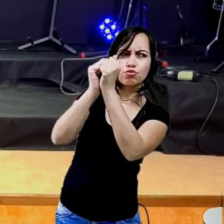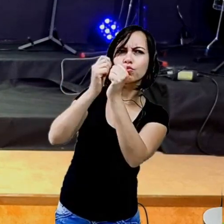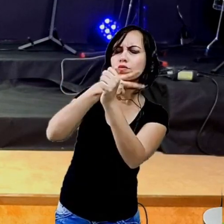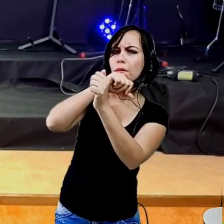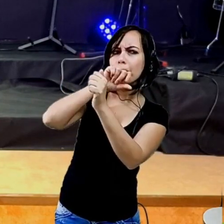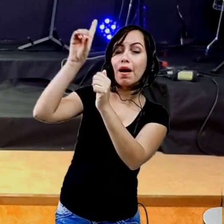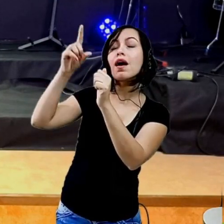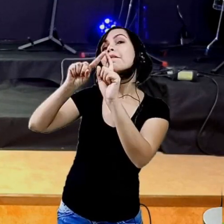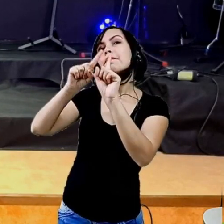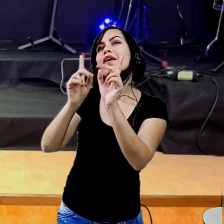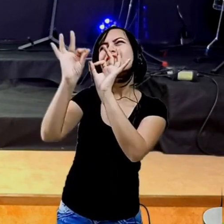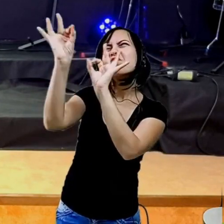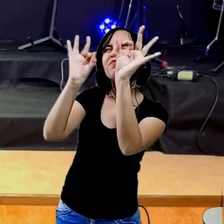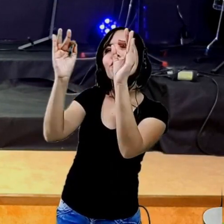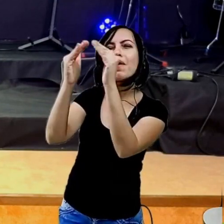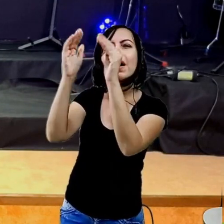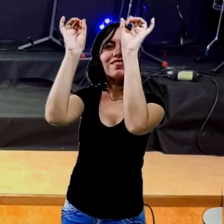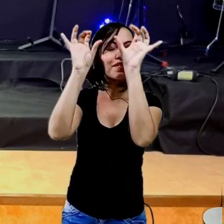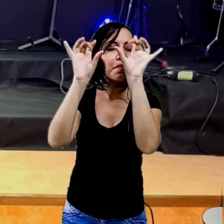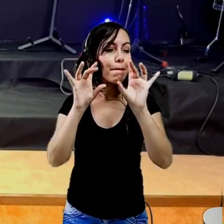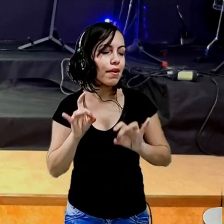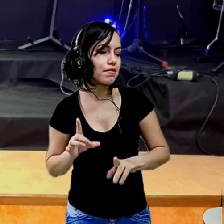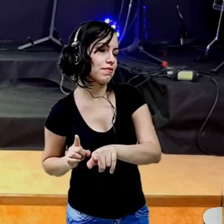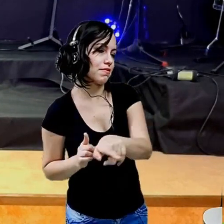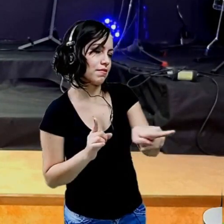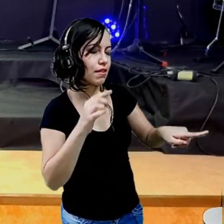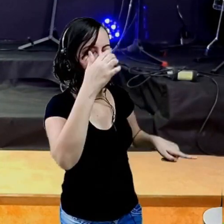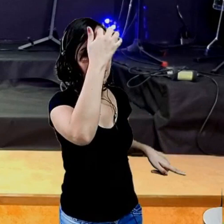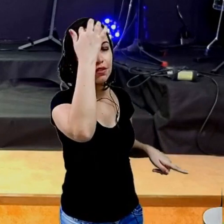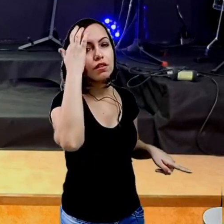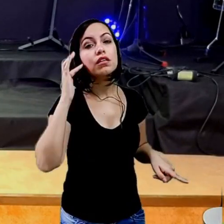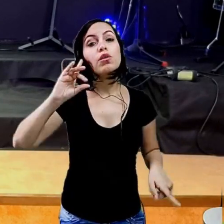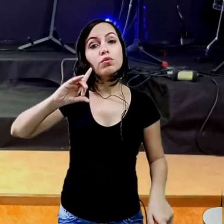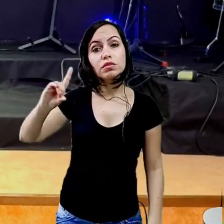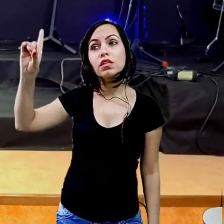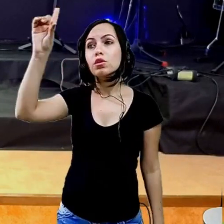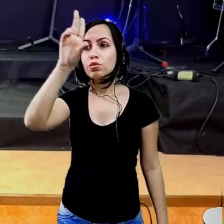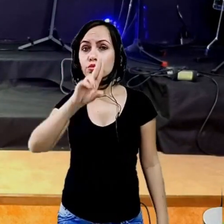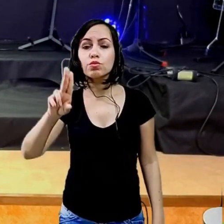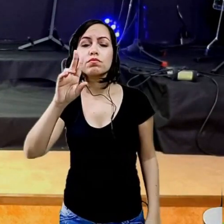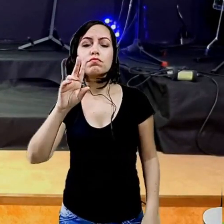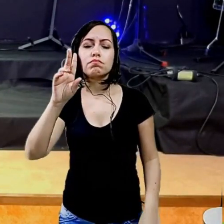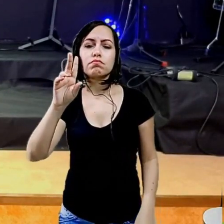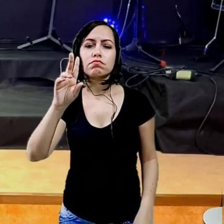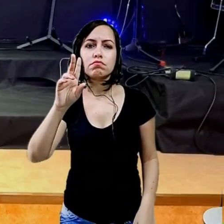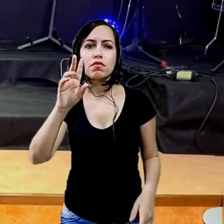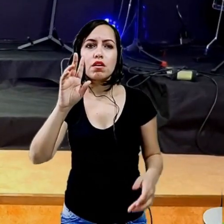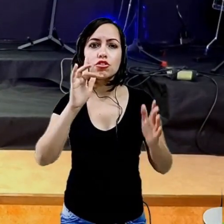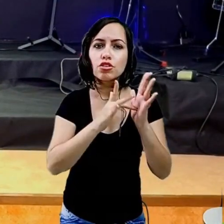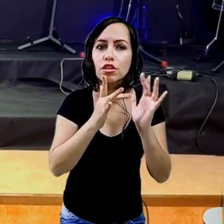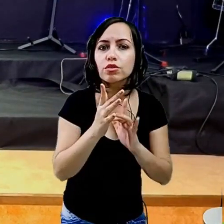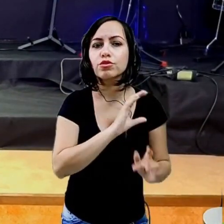vou preparar um lugar especial para vocês. Deus, através de Jesus Cristo, tem um